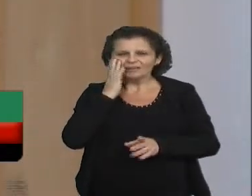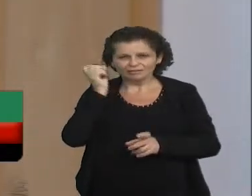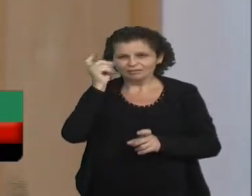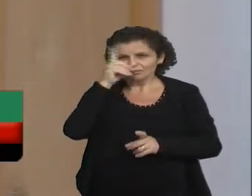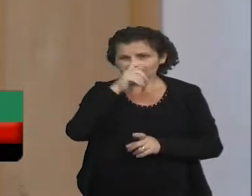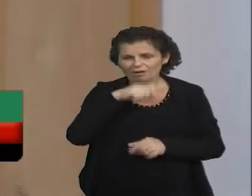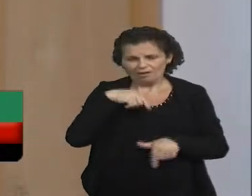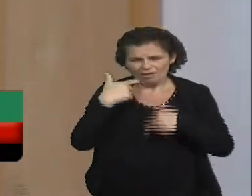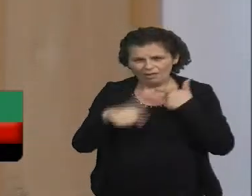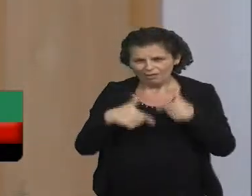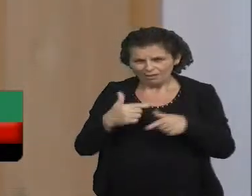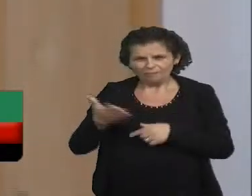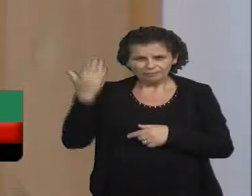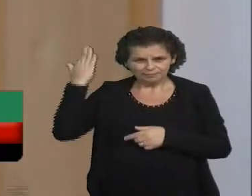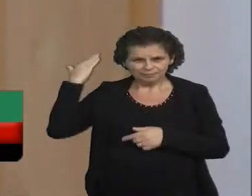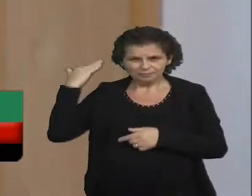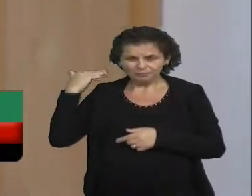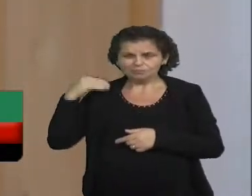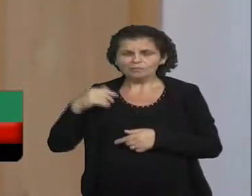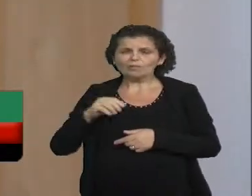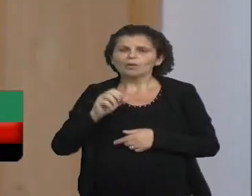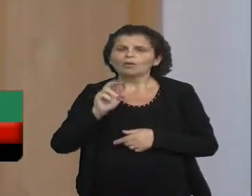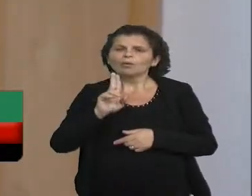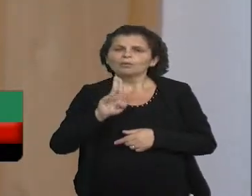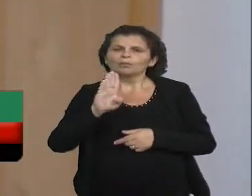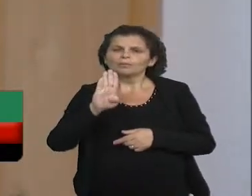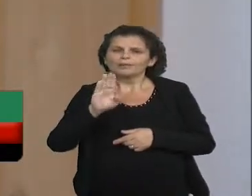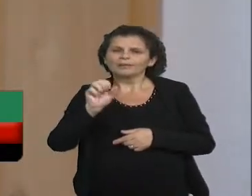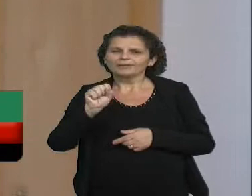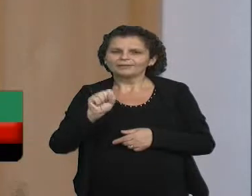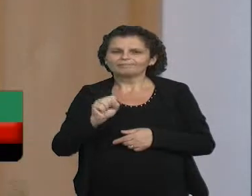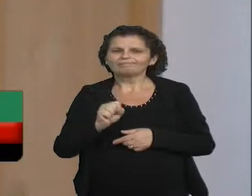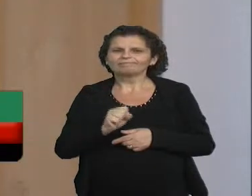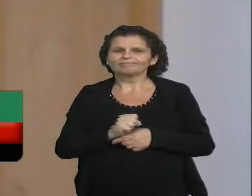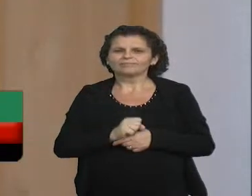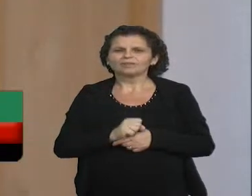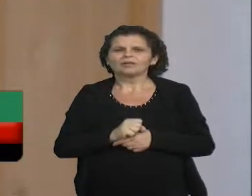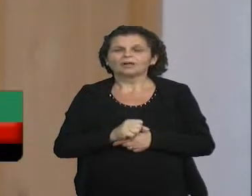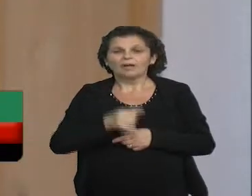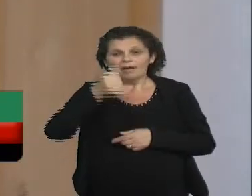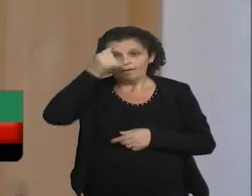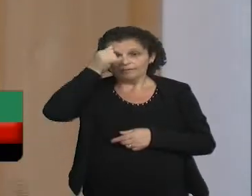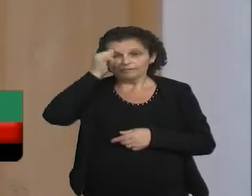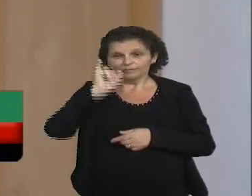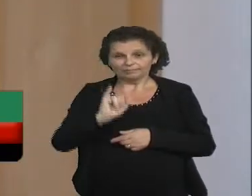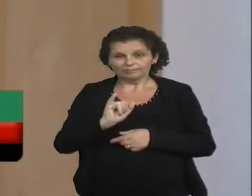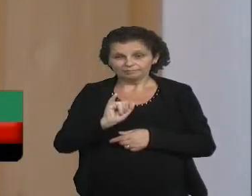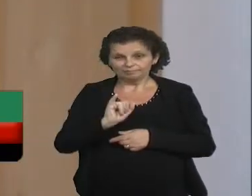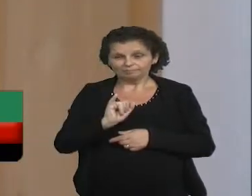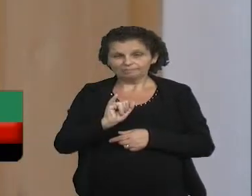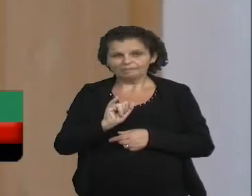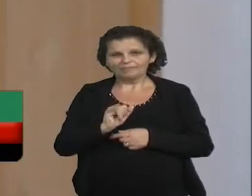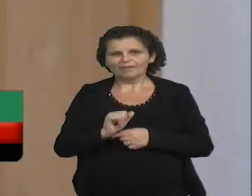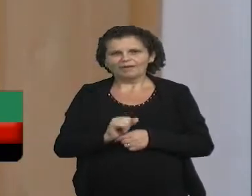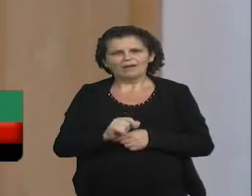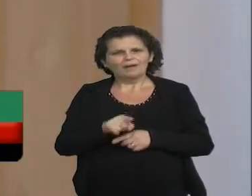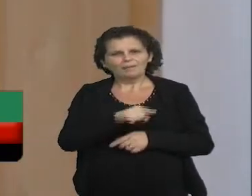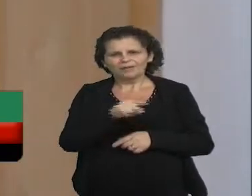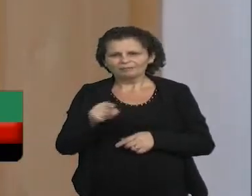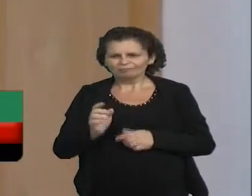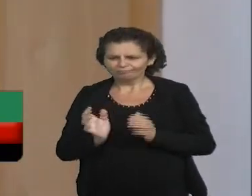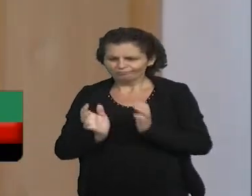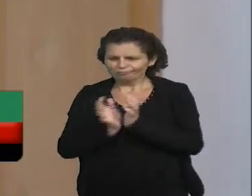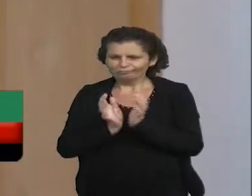Eu trabalhei numa UBS, que, no caso, seria o preventivo, mas se não fosse